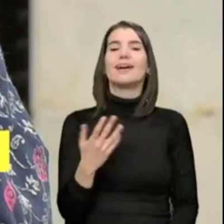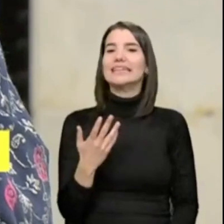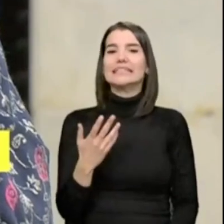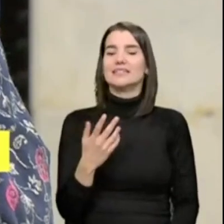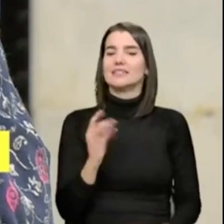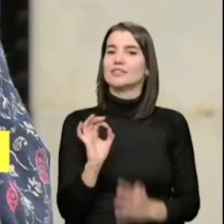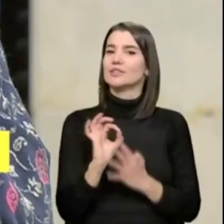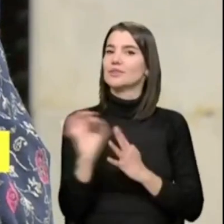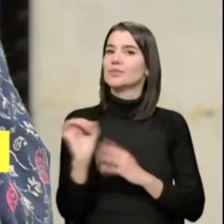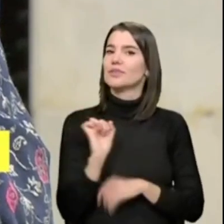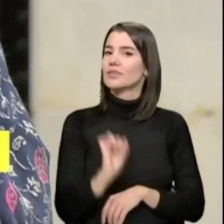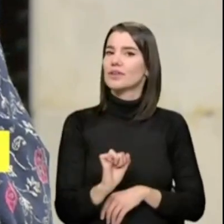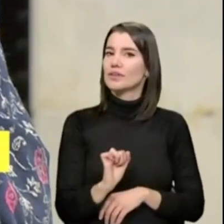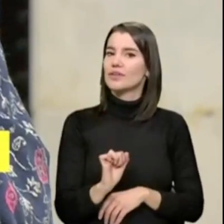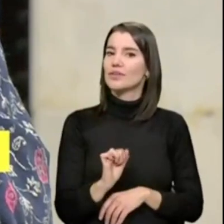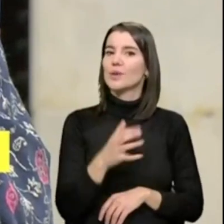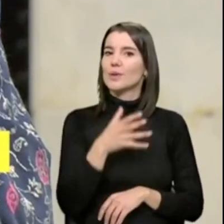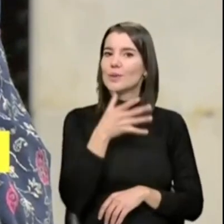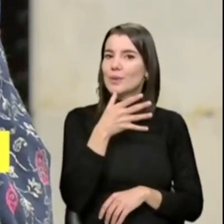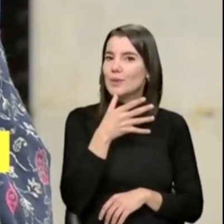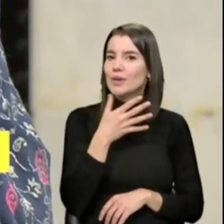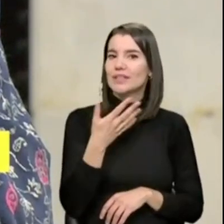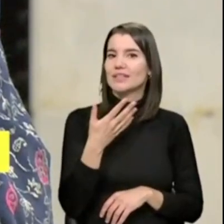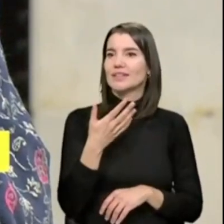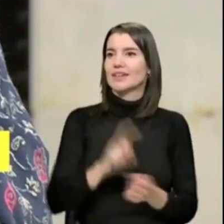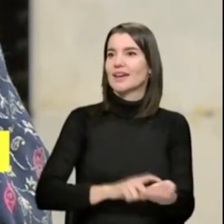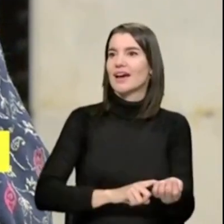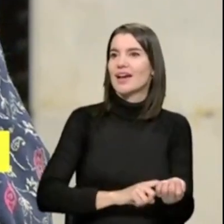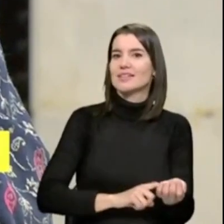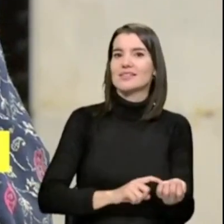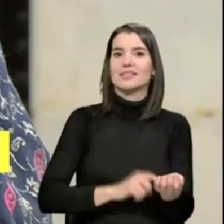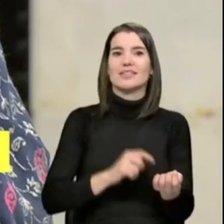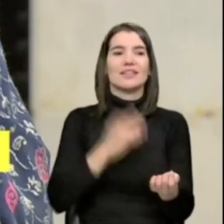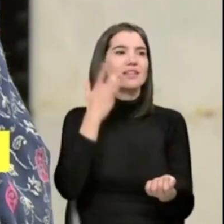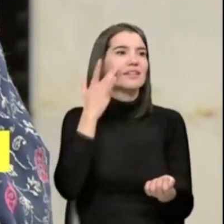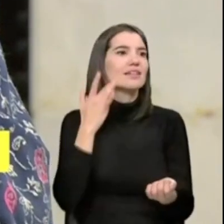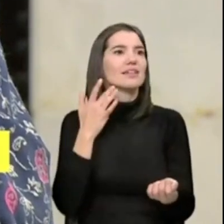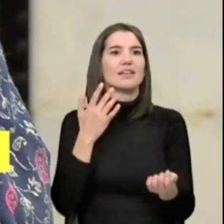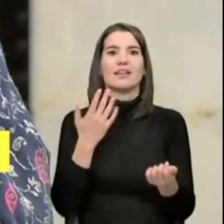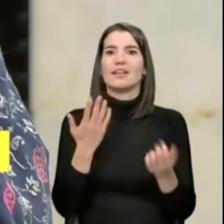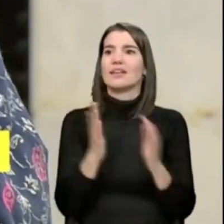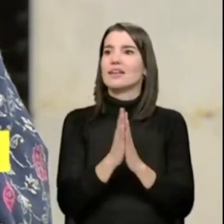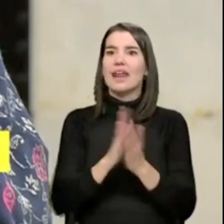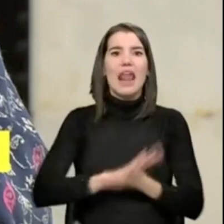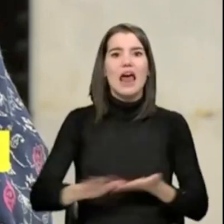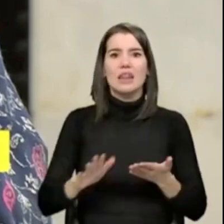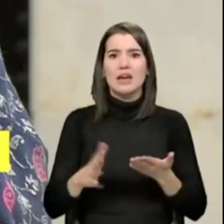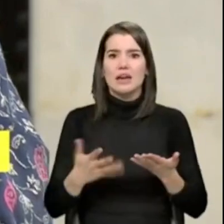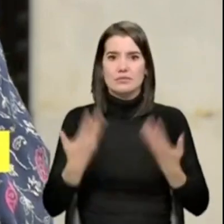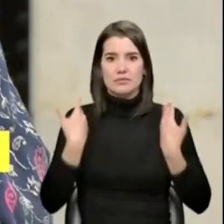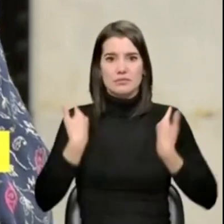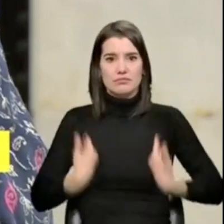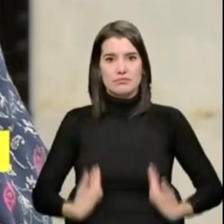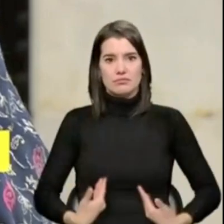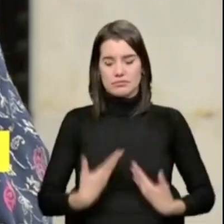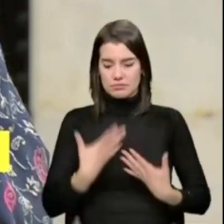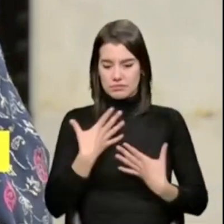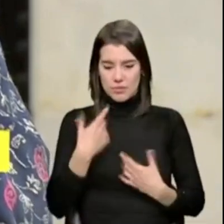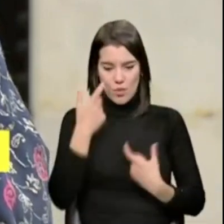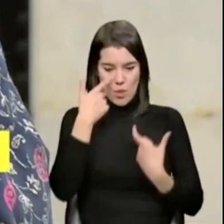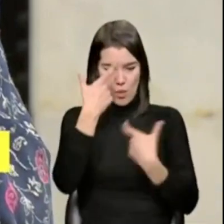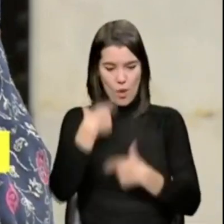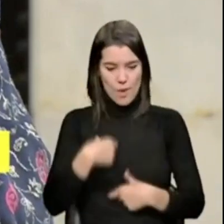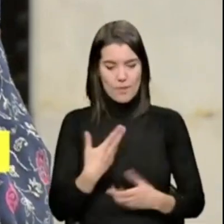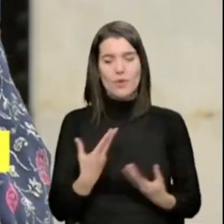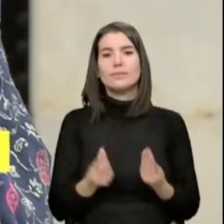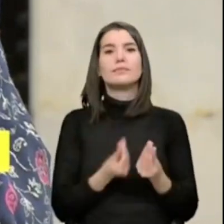específico que não tem cor, não tem raça, não tem credo, não tem nada. Somos algo que faz parte daquele corpo